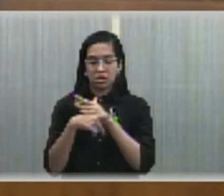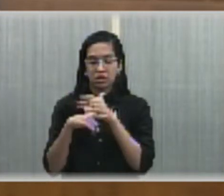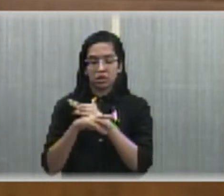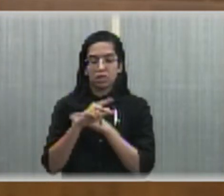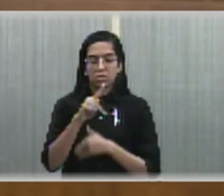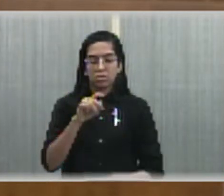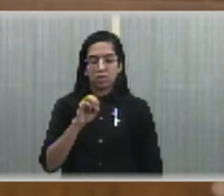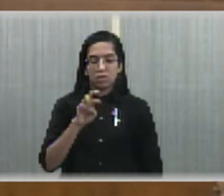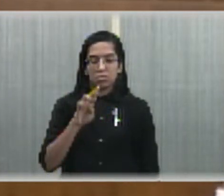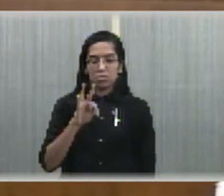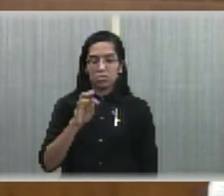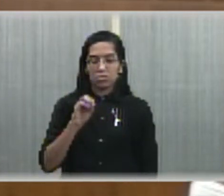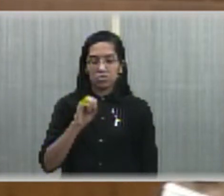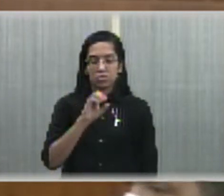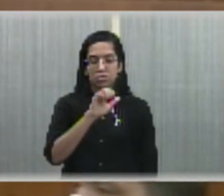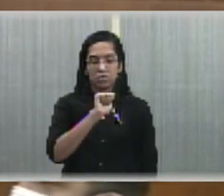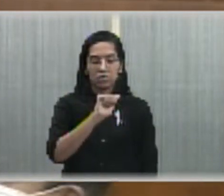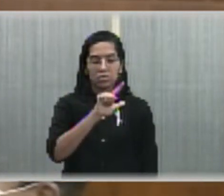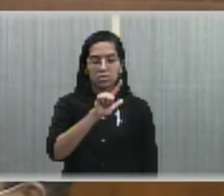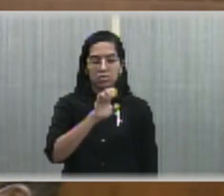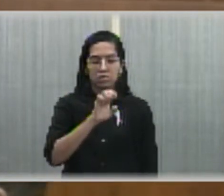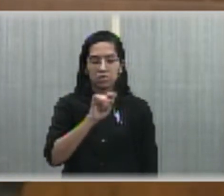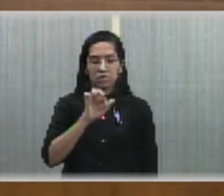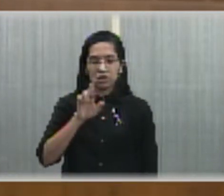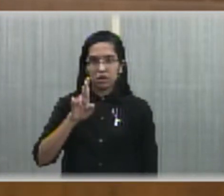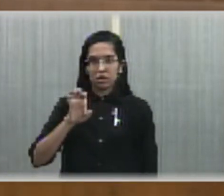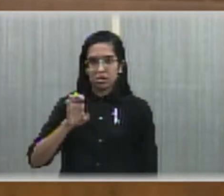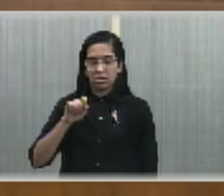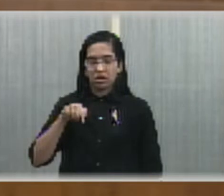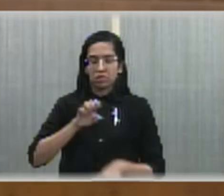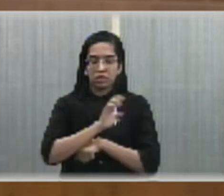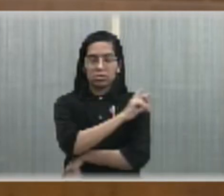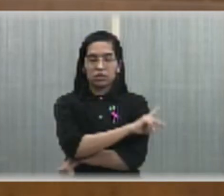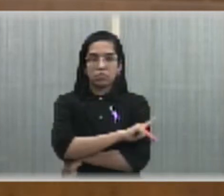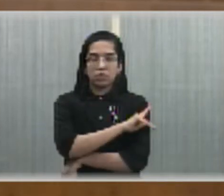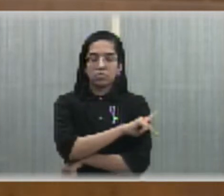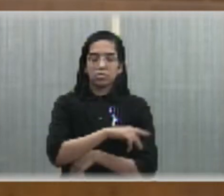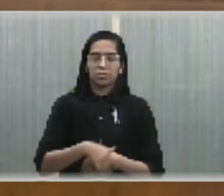Alegre do Piauí. Primeiro, senhor presidente, o governo fez